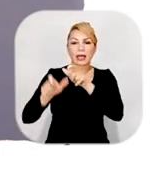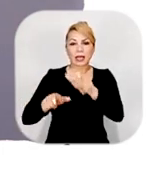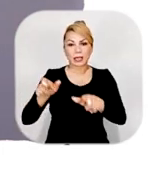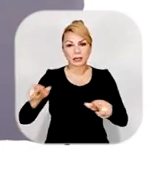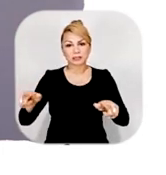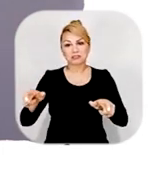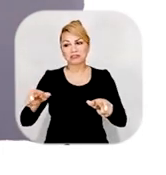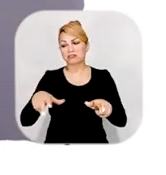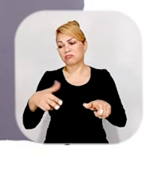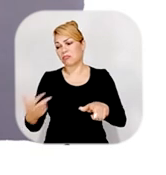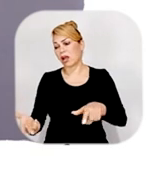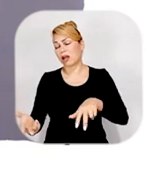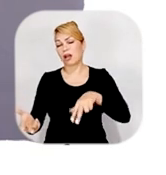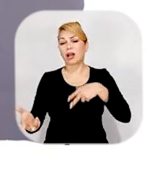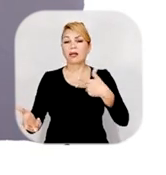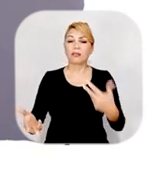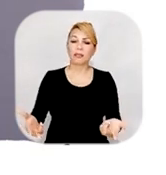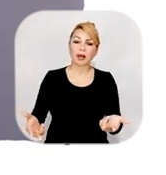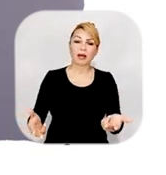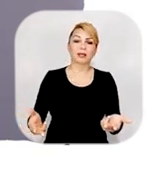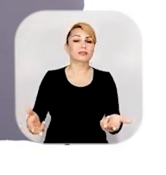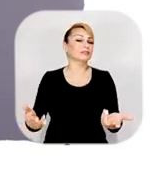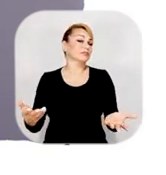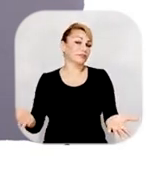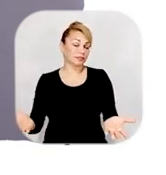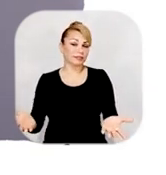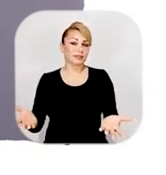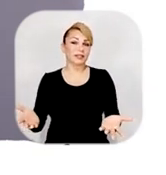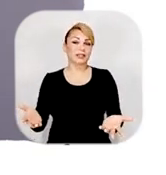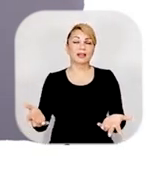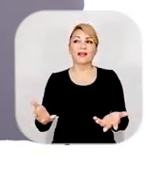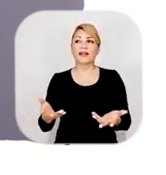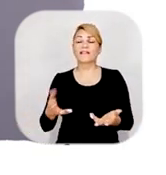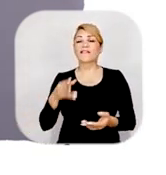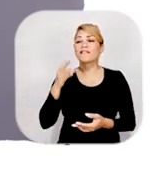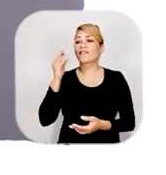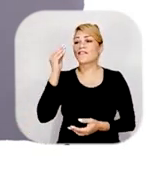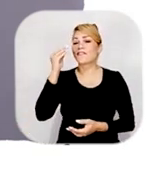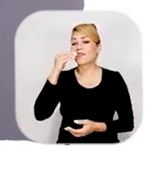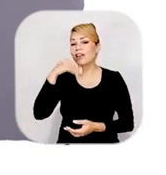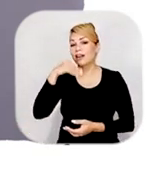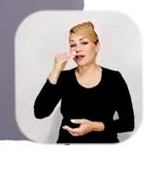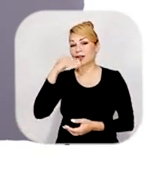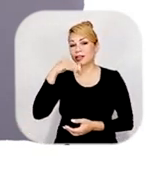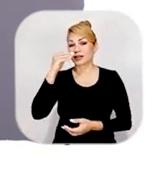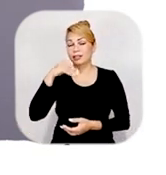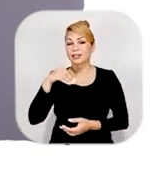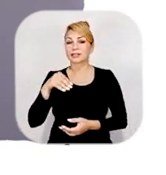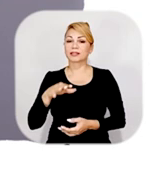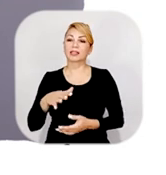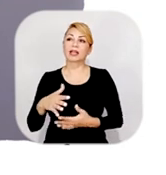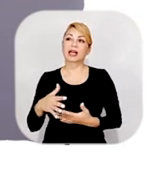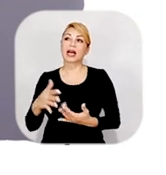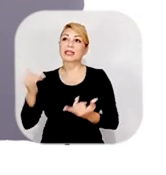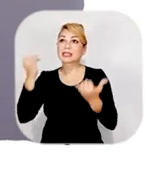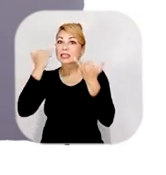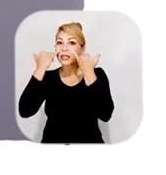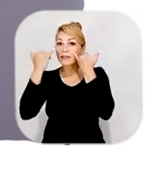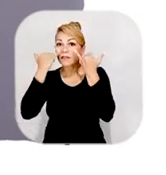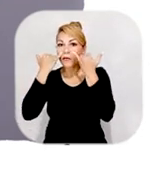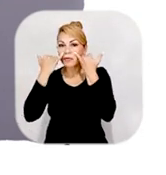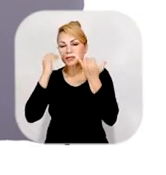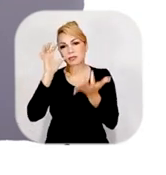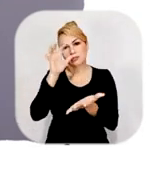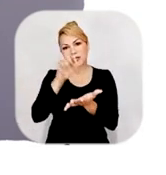vão morrendo, vai ficando cada vez mais frágil, né, esse segmento, e há uma